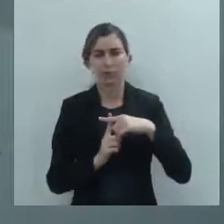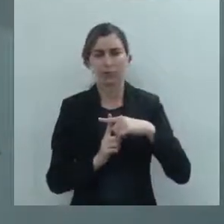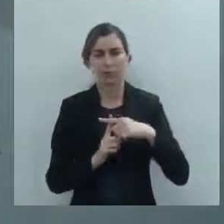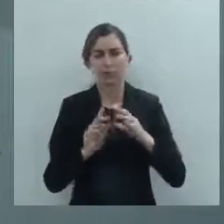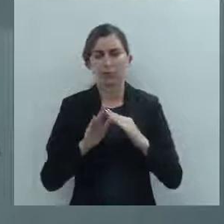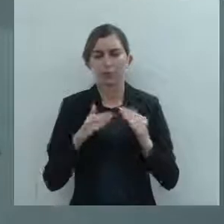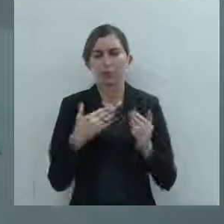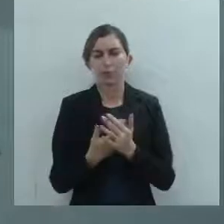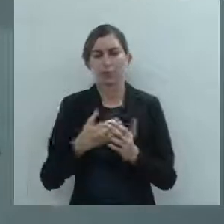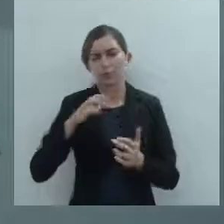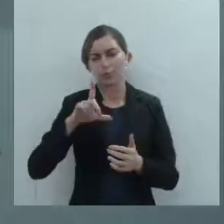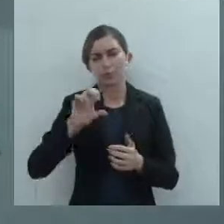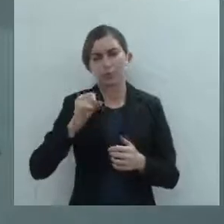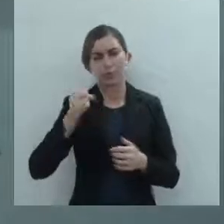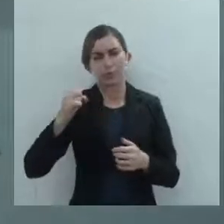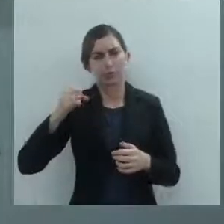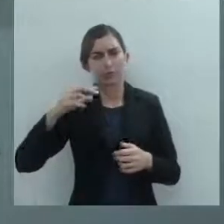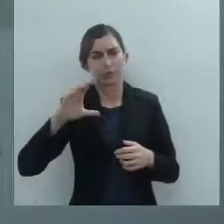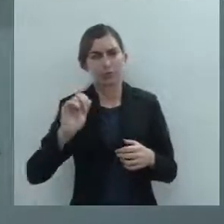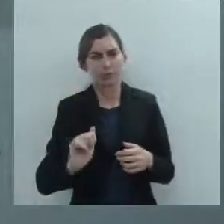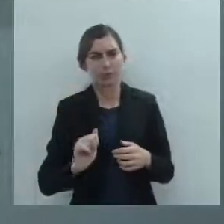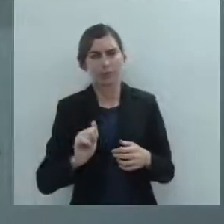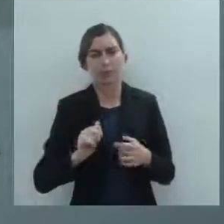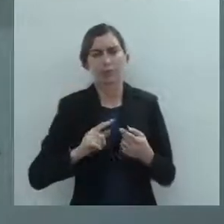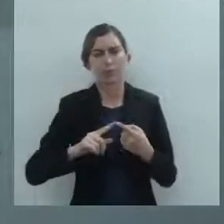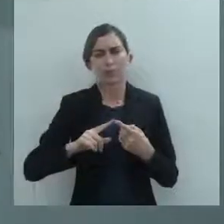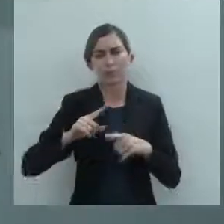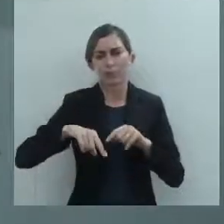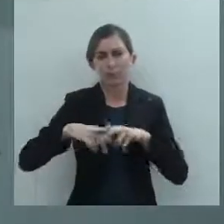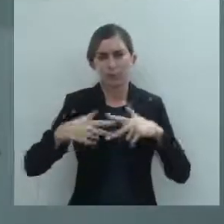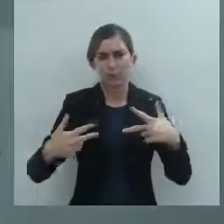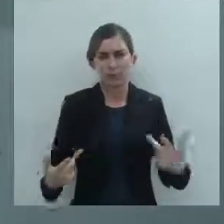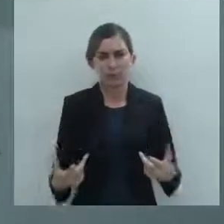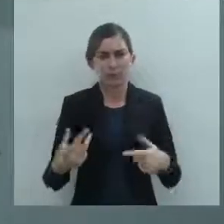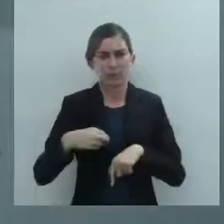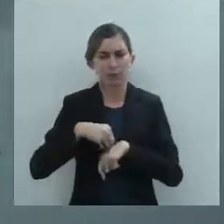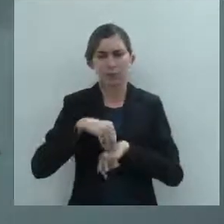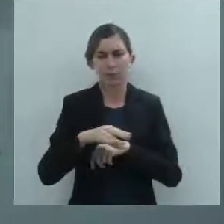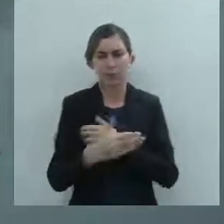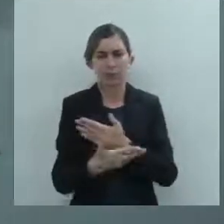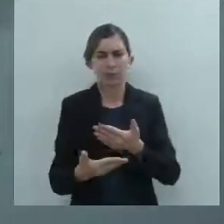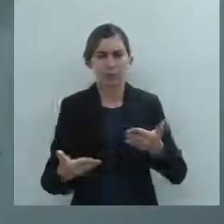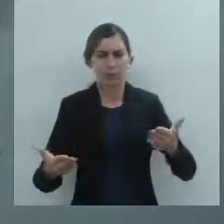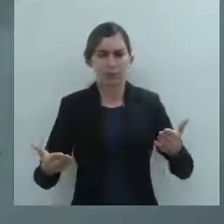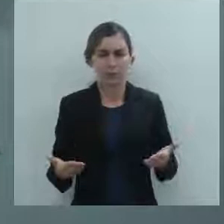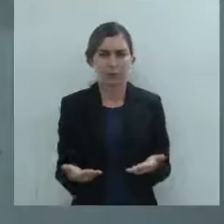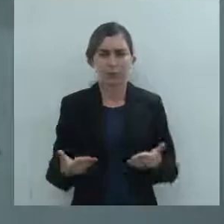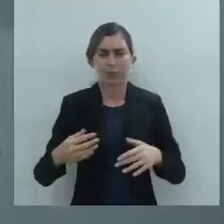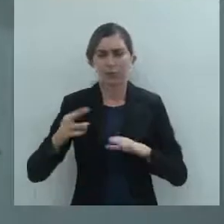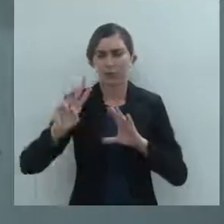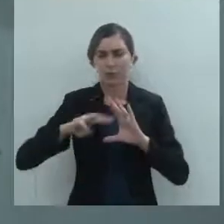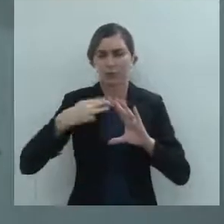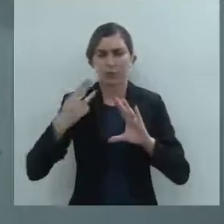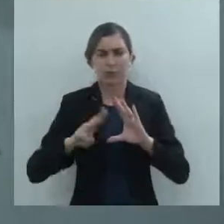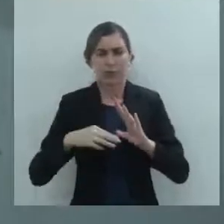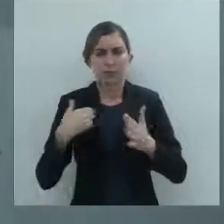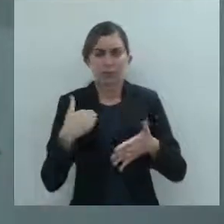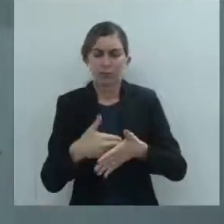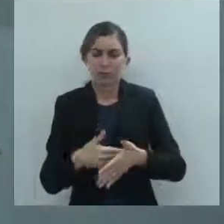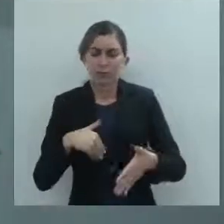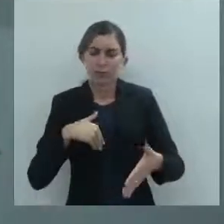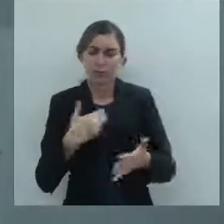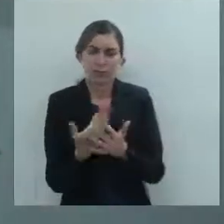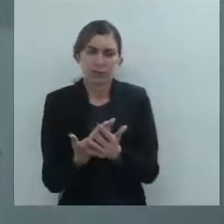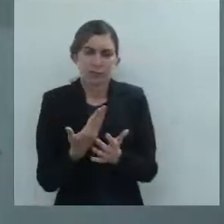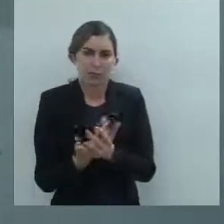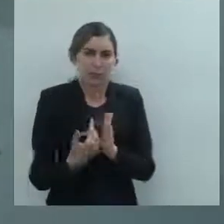o escola clássica o Max vídeo o materialismo histórico eu deixo prato você nos envie e na próxima aula